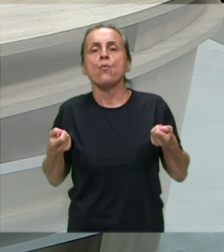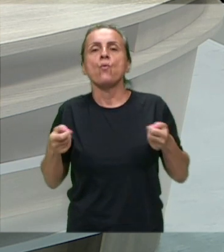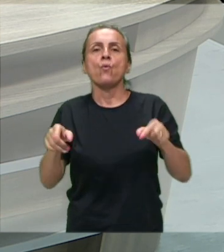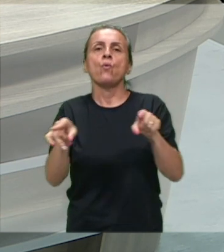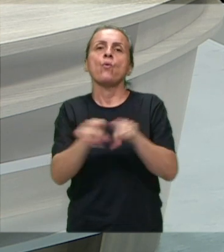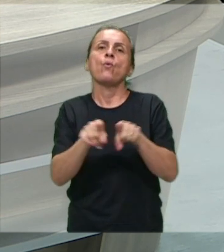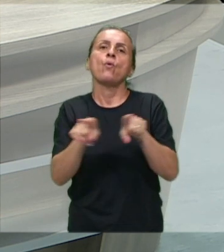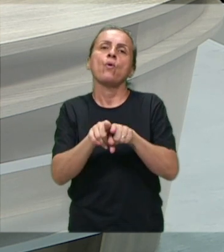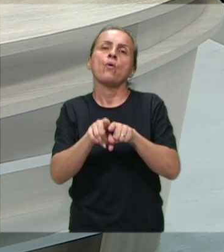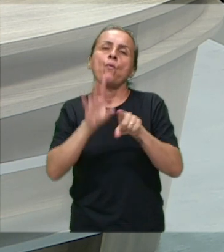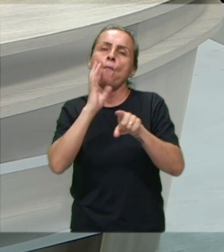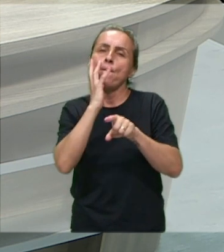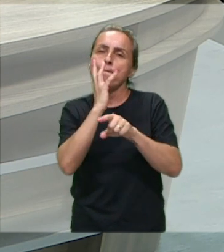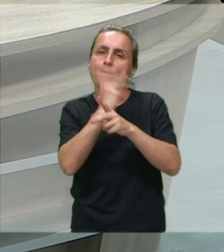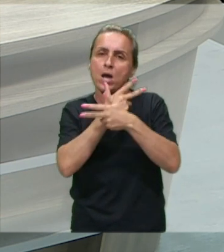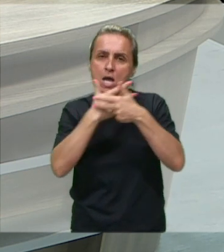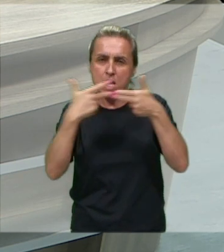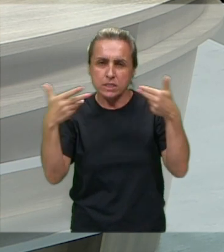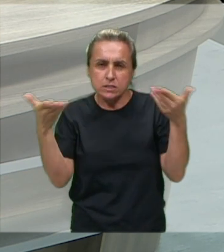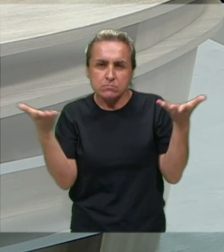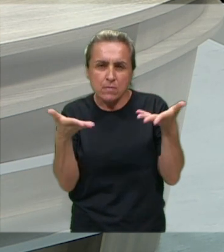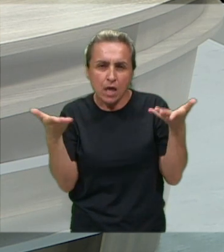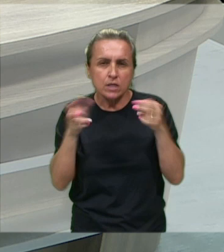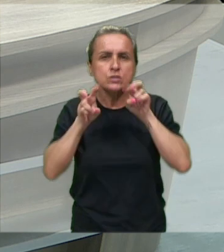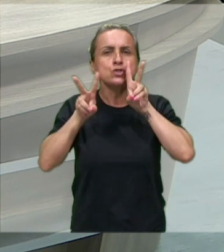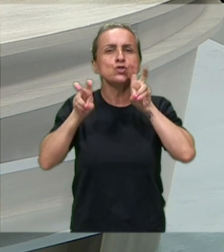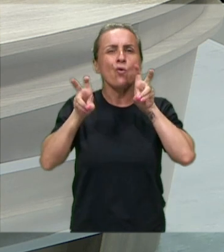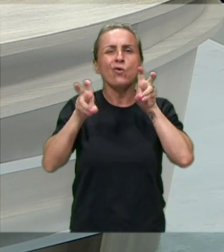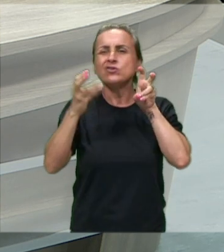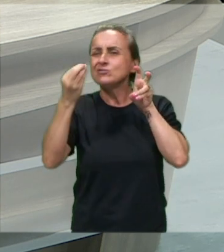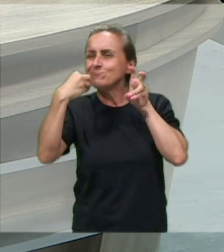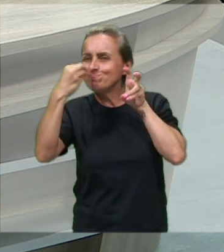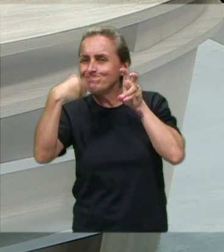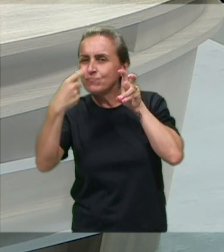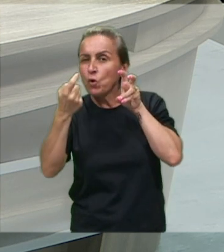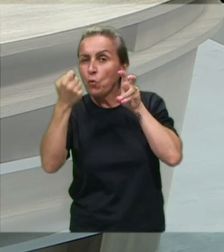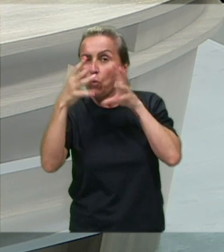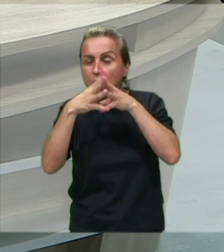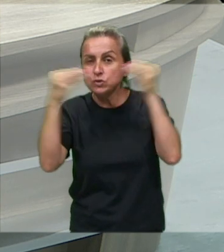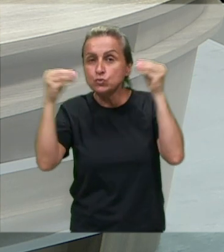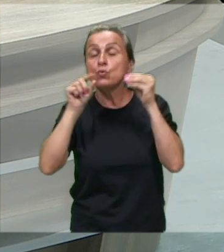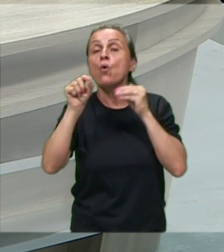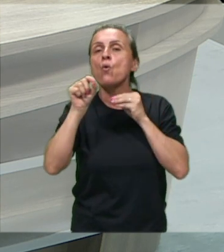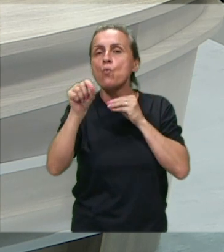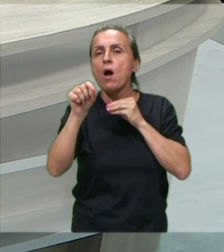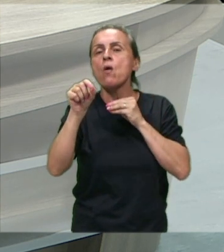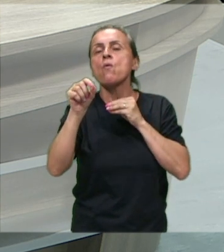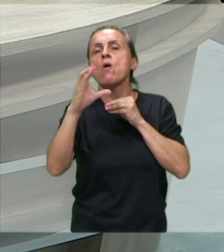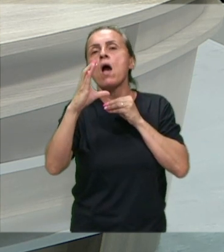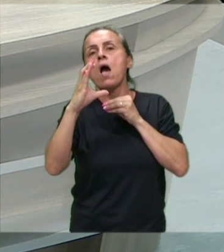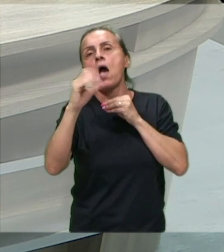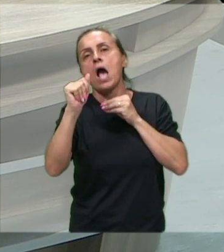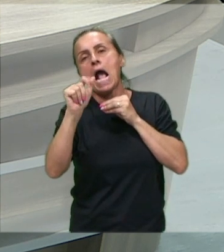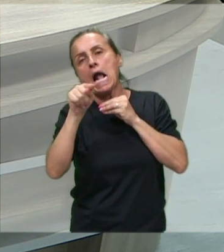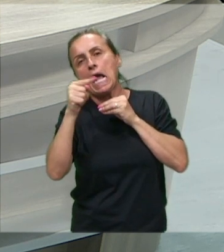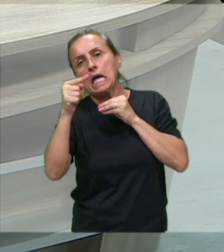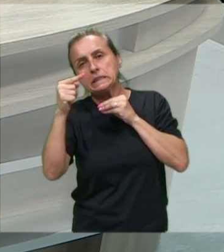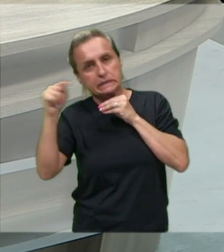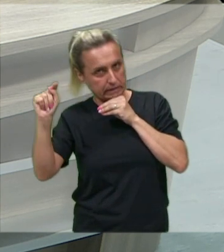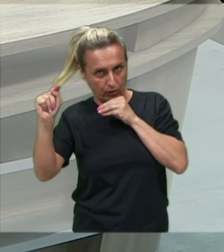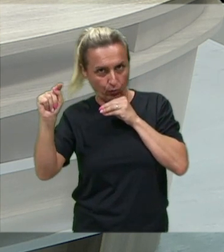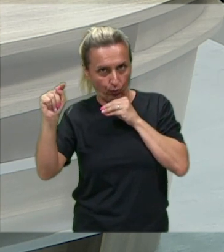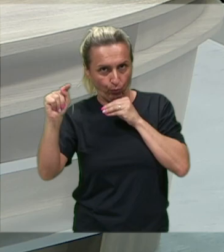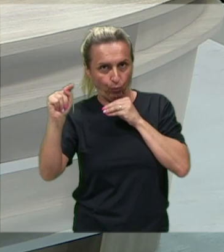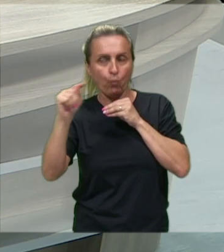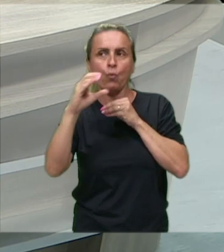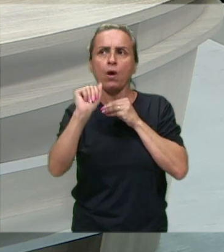uma espécie hoje que está em vulnerabilidade, ou seja, o cação. Seja o cação-anjo ou o